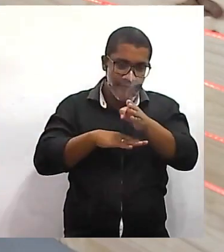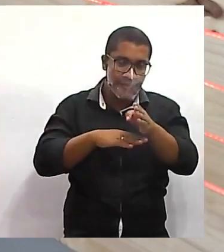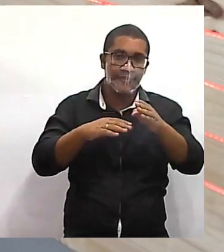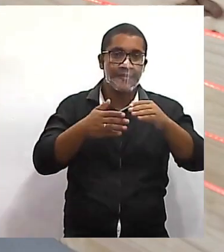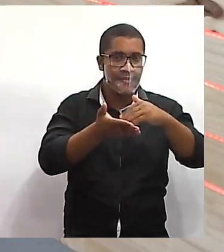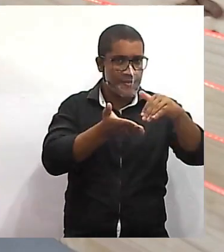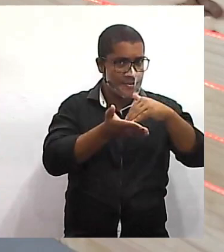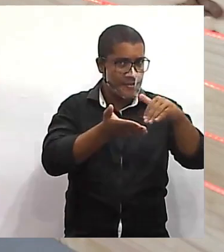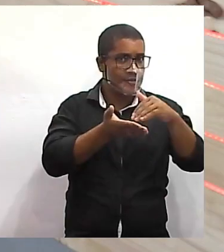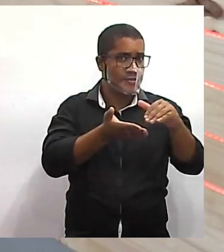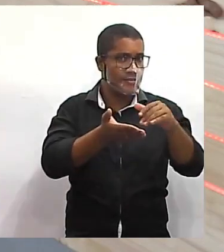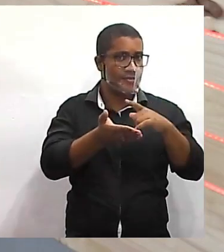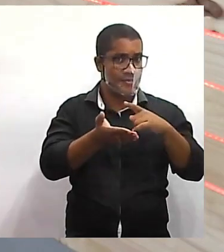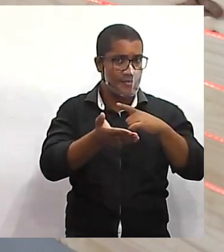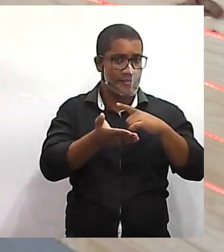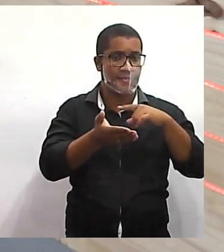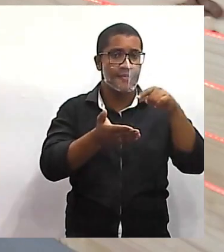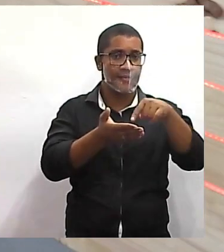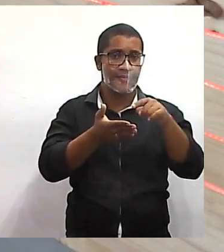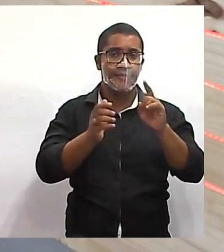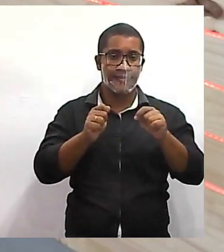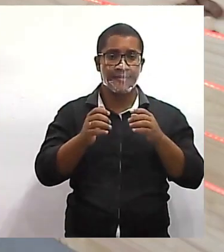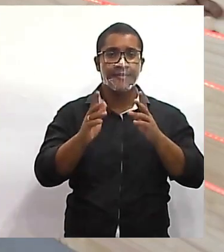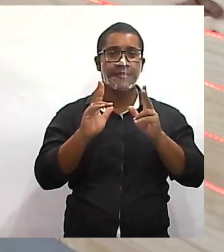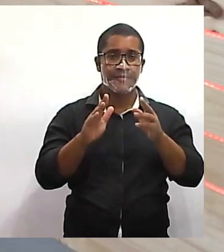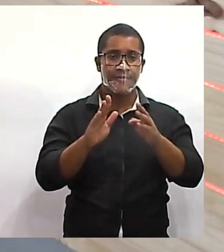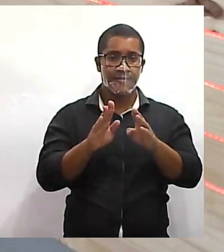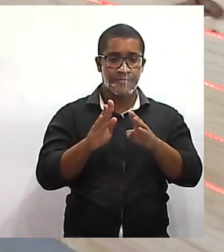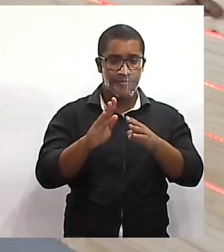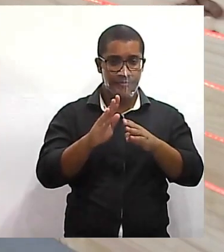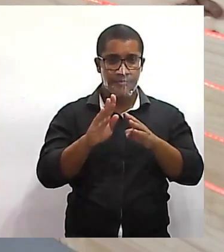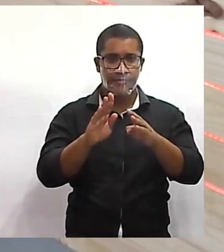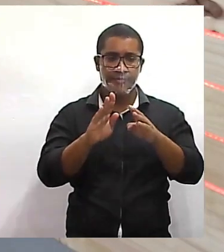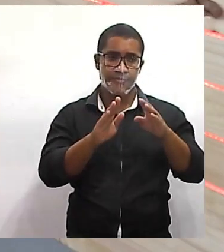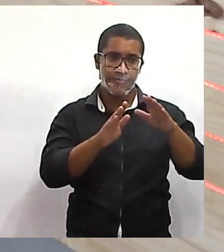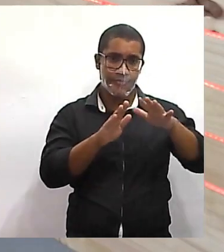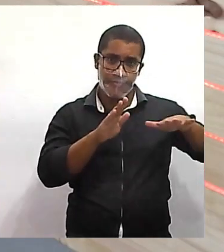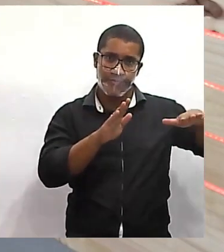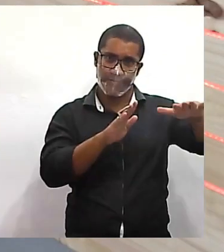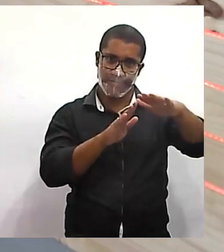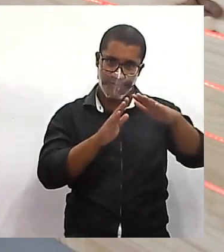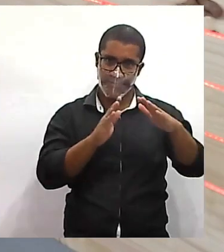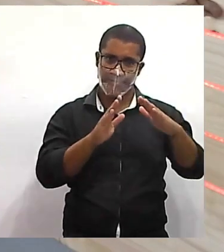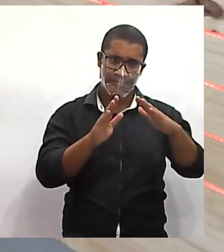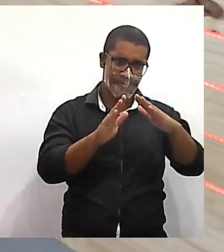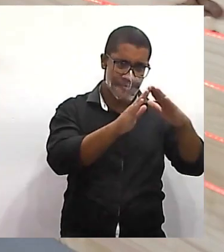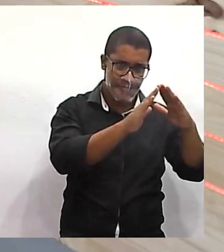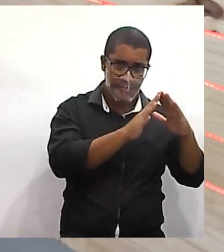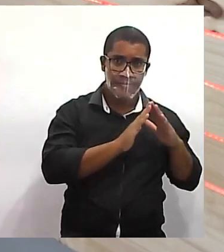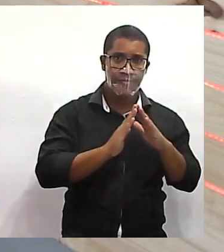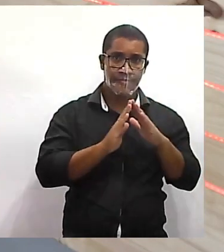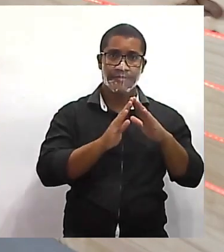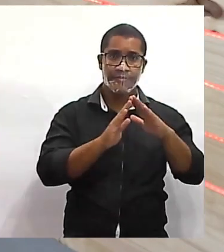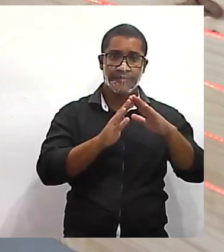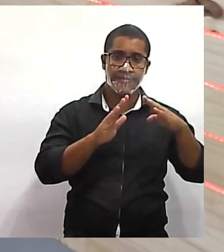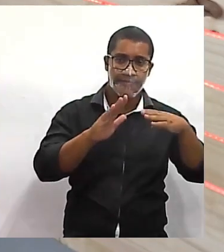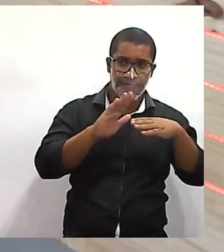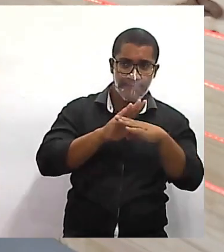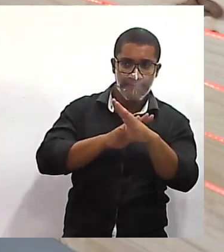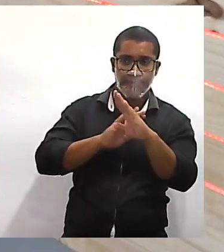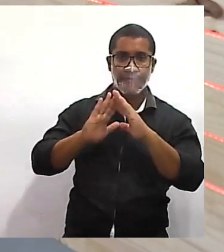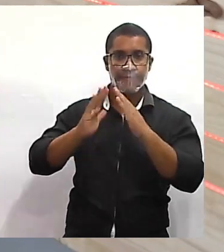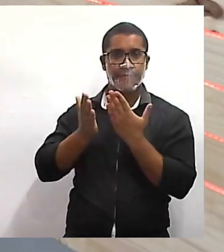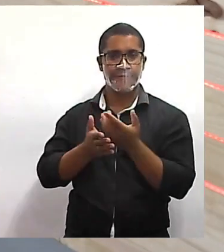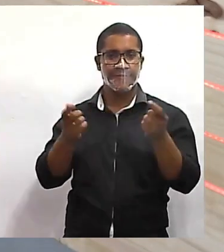secretaria. E a secretaria seria essa porta de entrada, né, da comunidade para a escola. Então, a gente tem esse diálogo